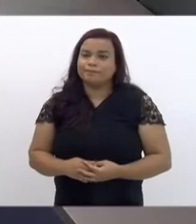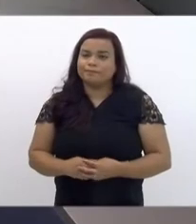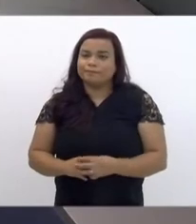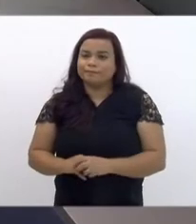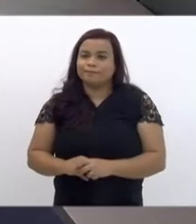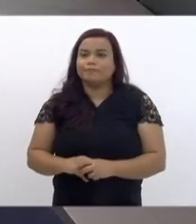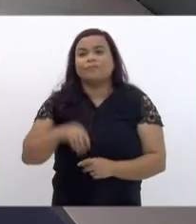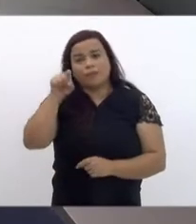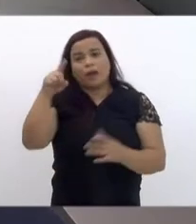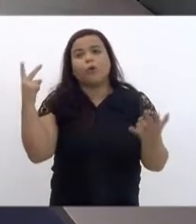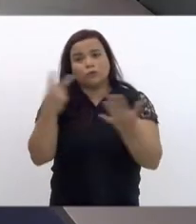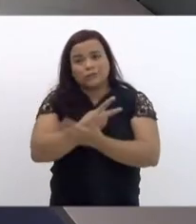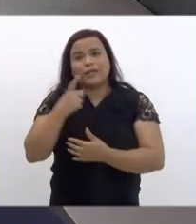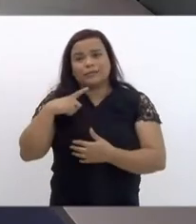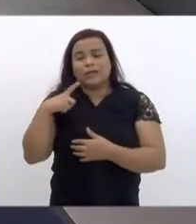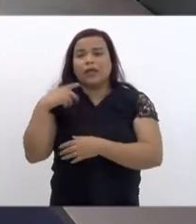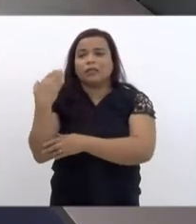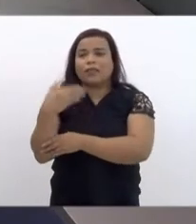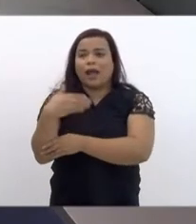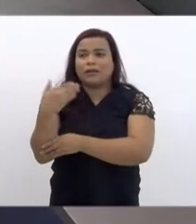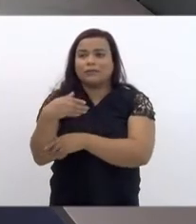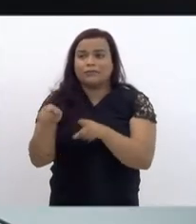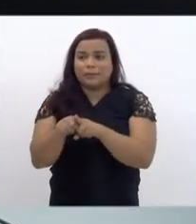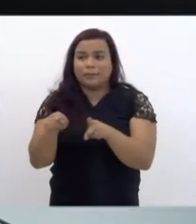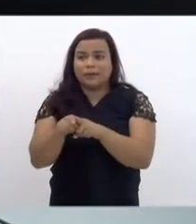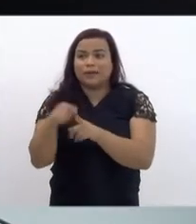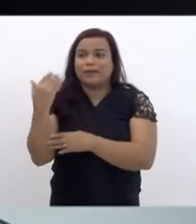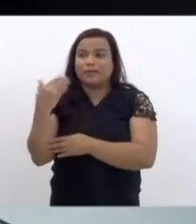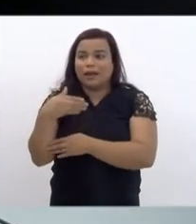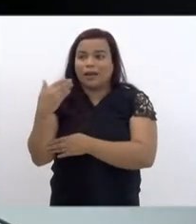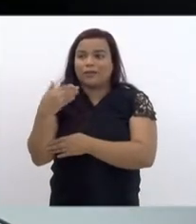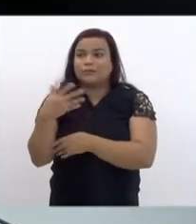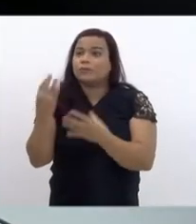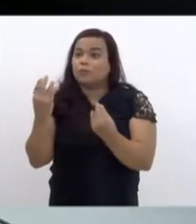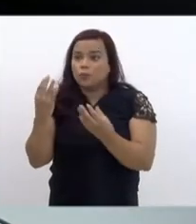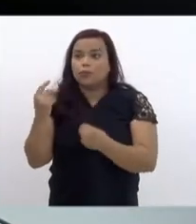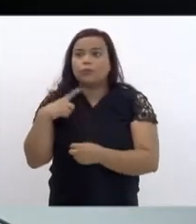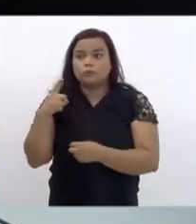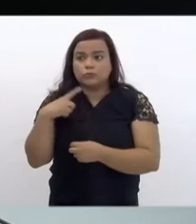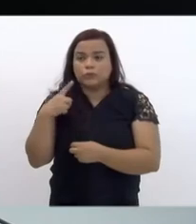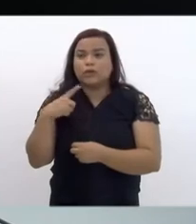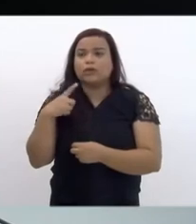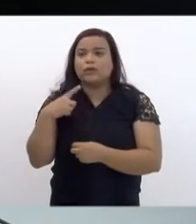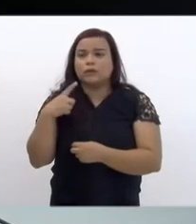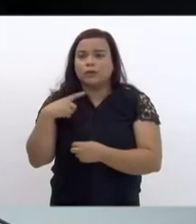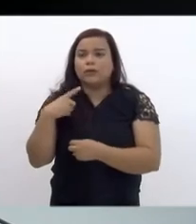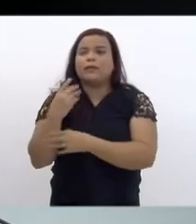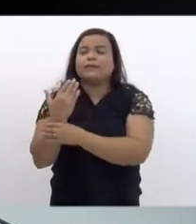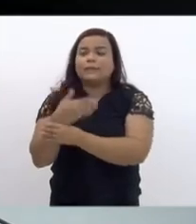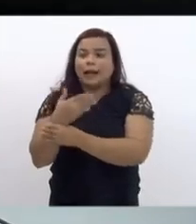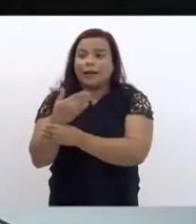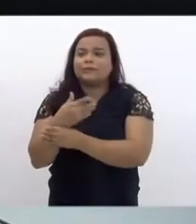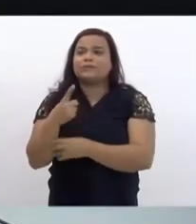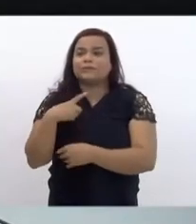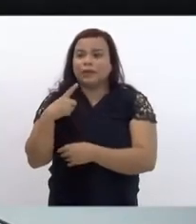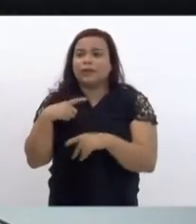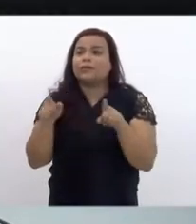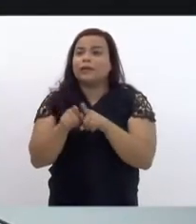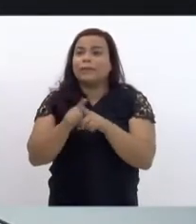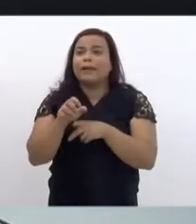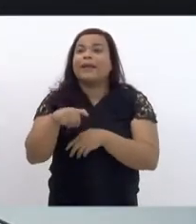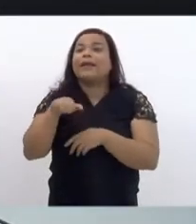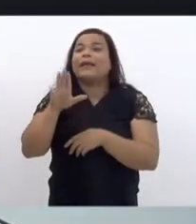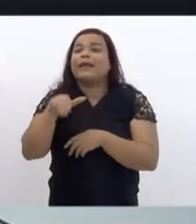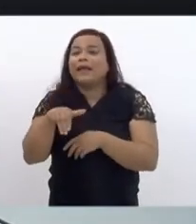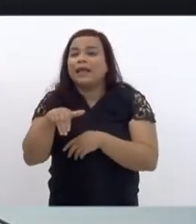Isso acontece muito com táxi, porque tem algumas pessoas, não é nem sem empresa, não. Tem táxi, e quem dirige o táxi é